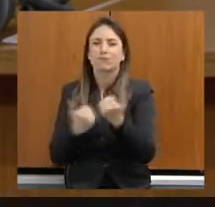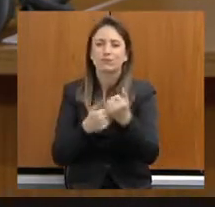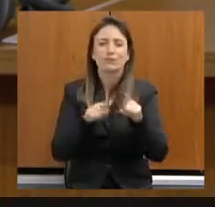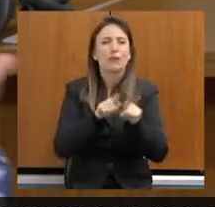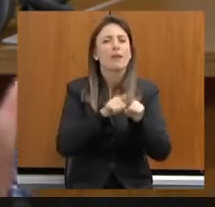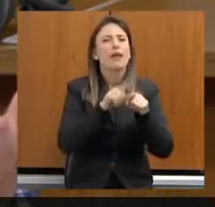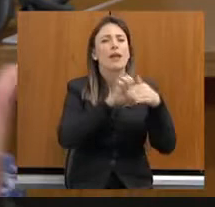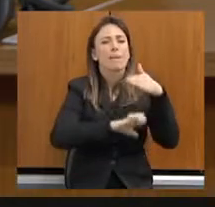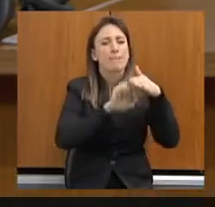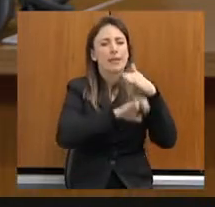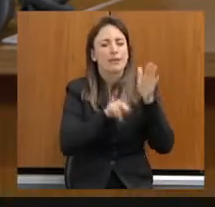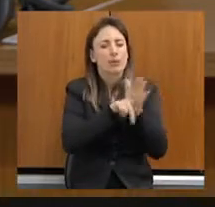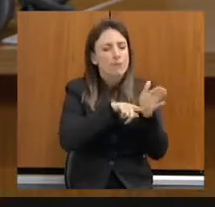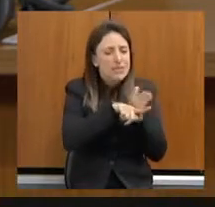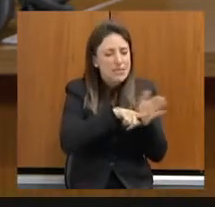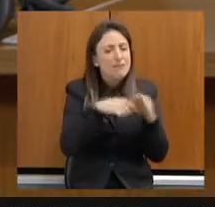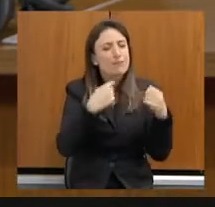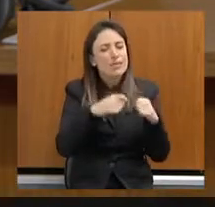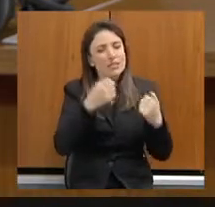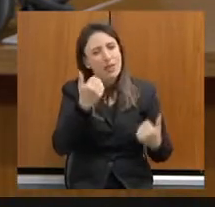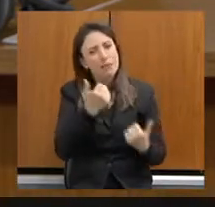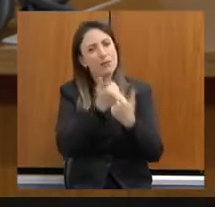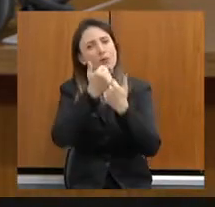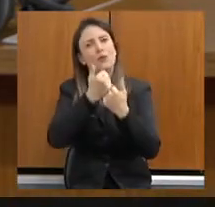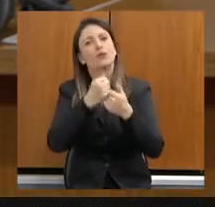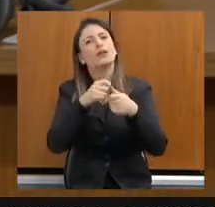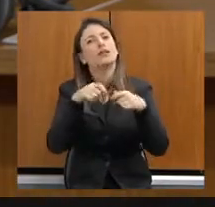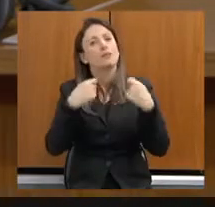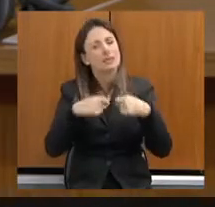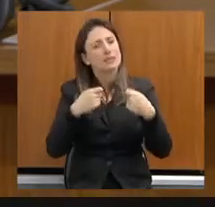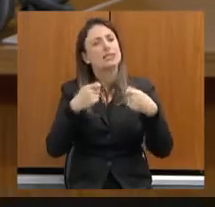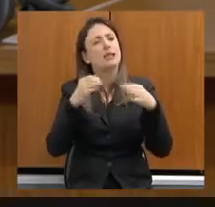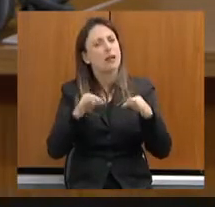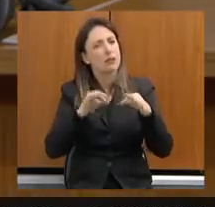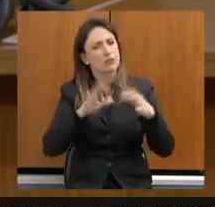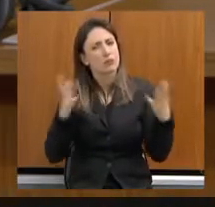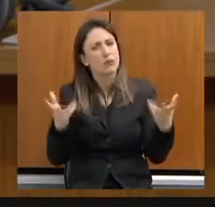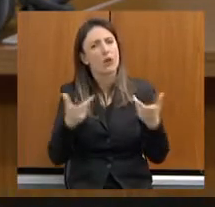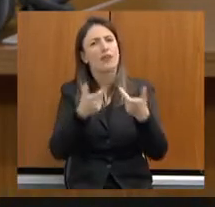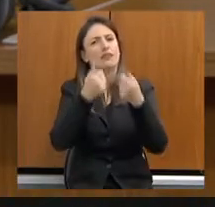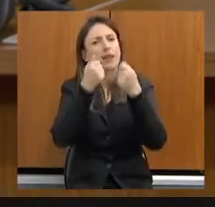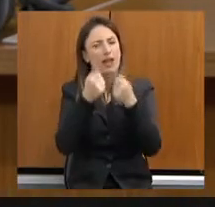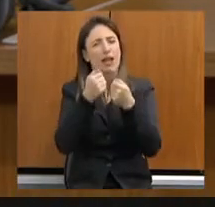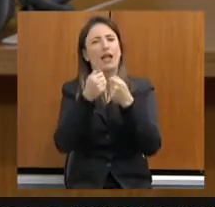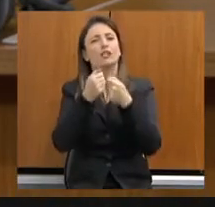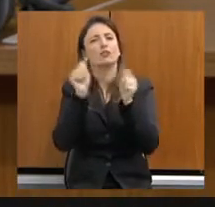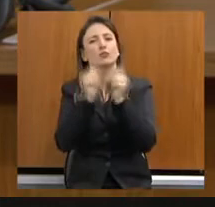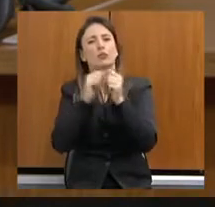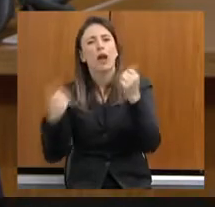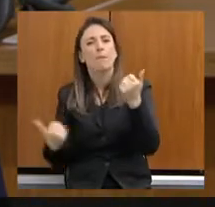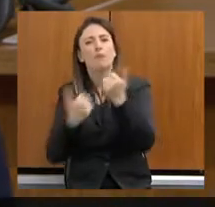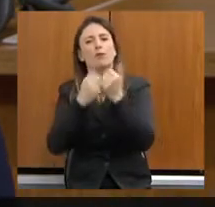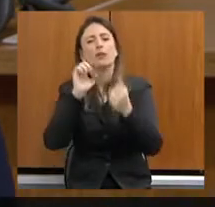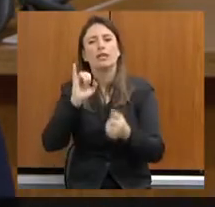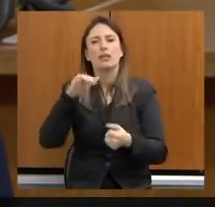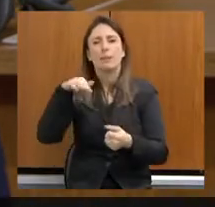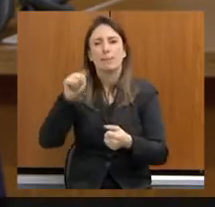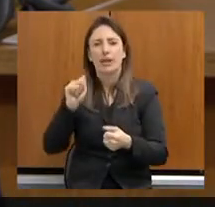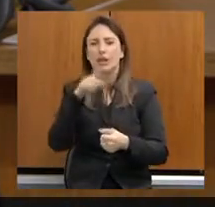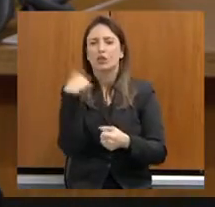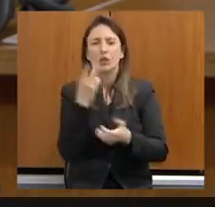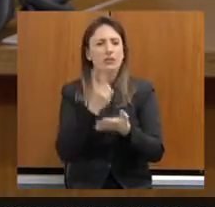de pesquisa e garantindo a qualidade tudo isso do nosso apoio do IMA então nós estamos tempo à disposição